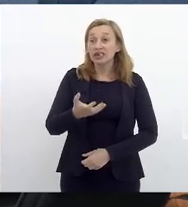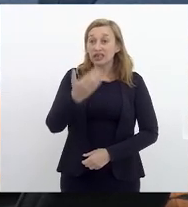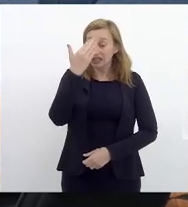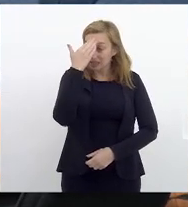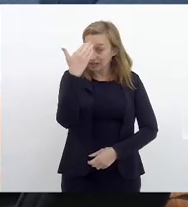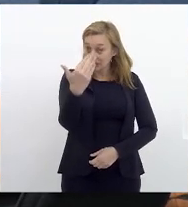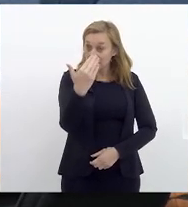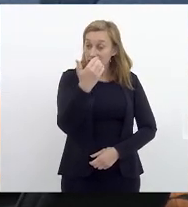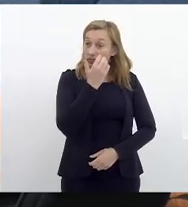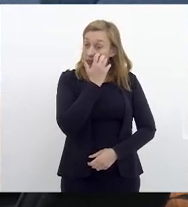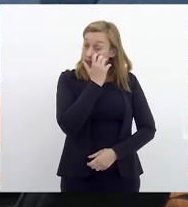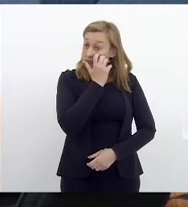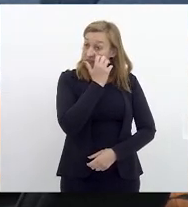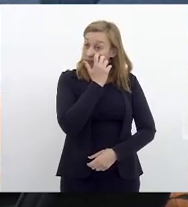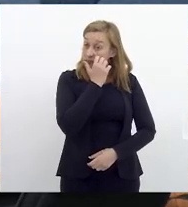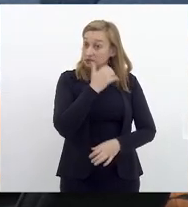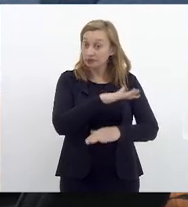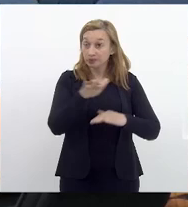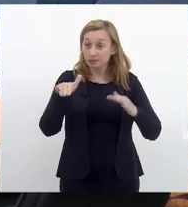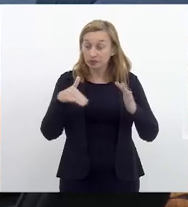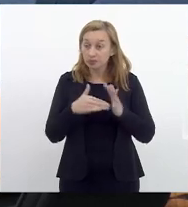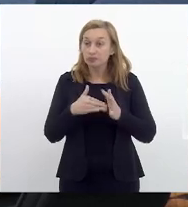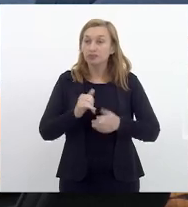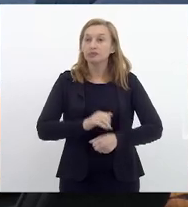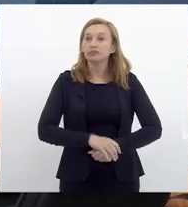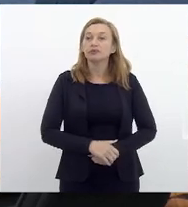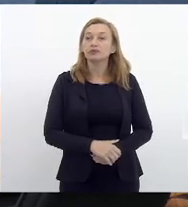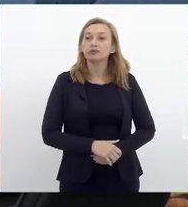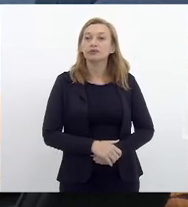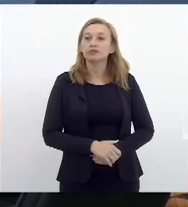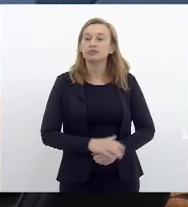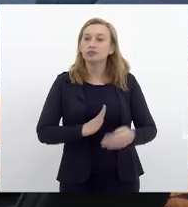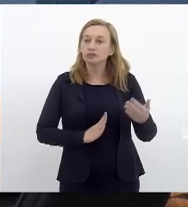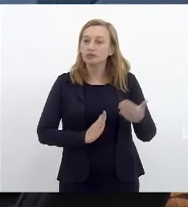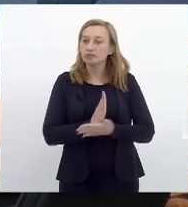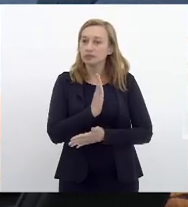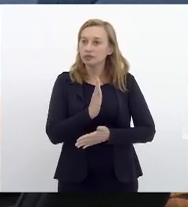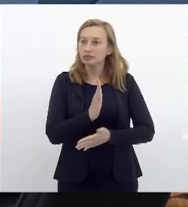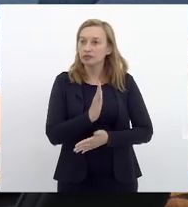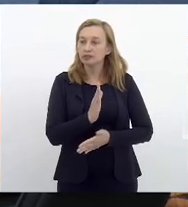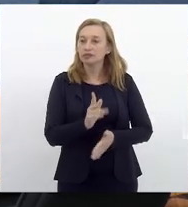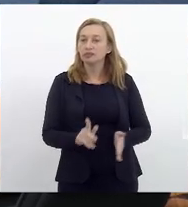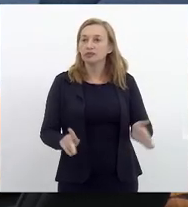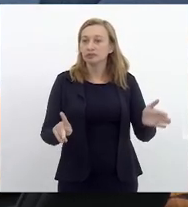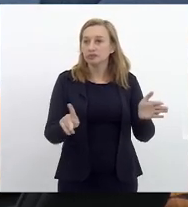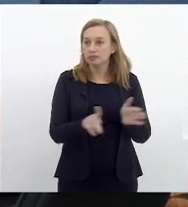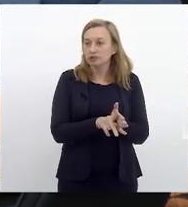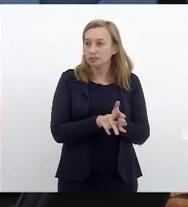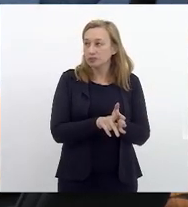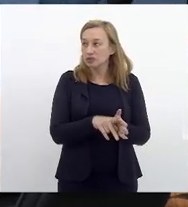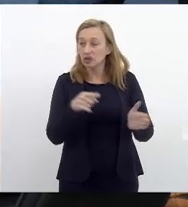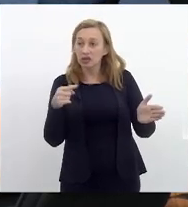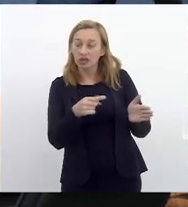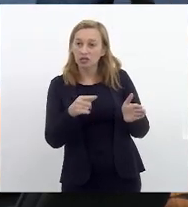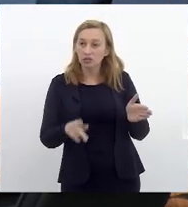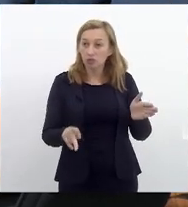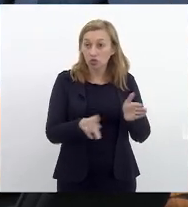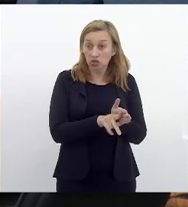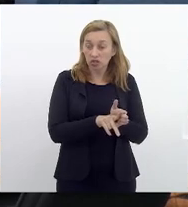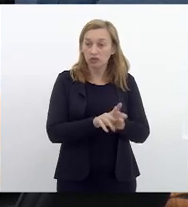agradecer a todos e todas pela aprovação desse projeto. Esse projeto